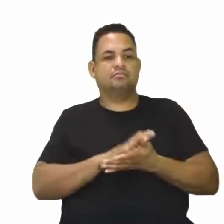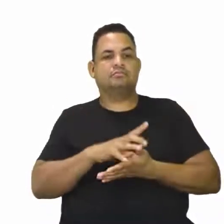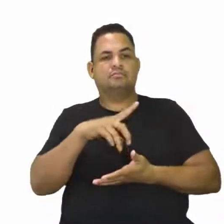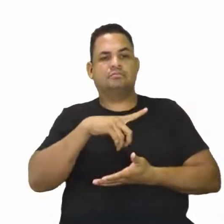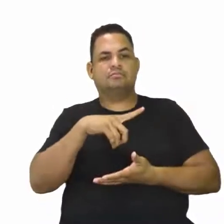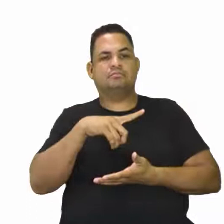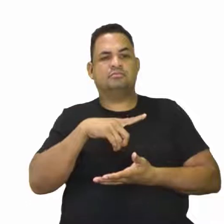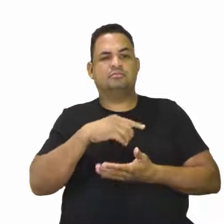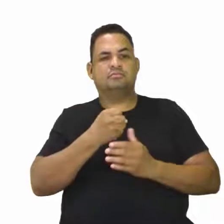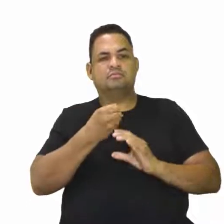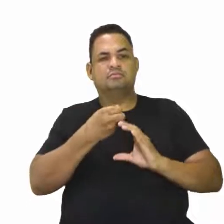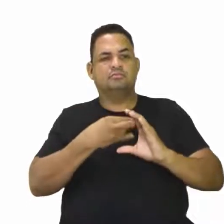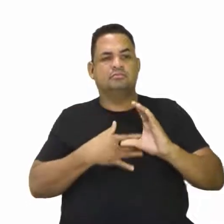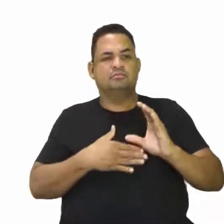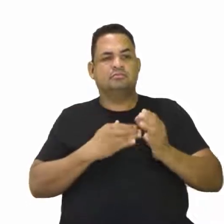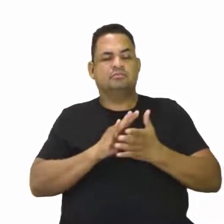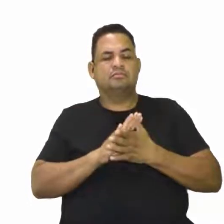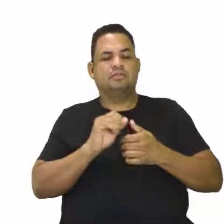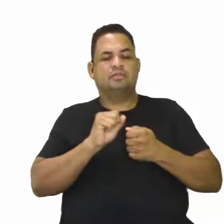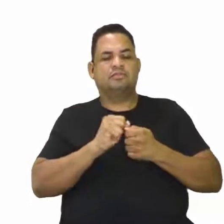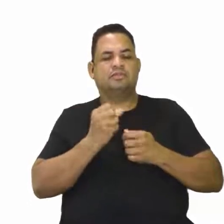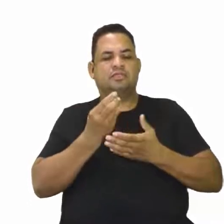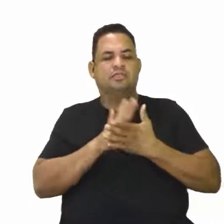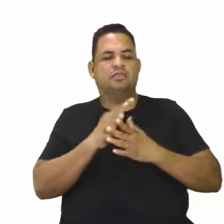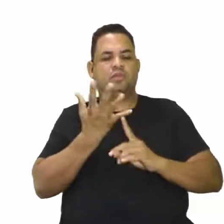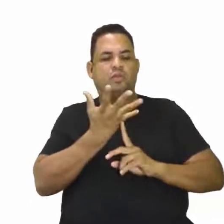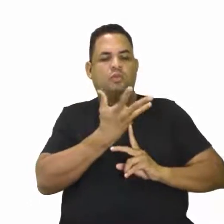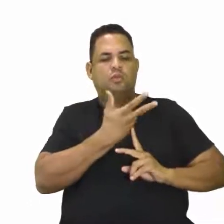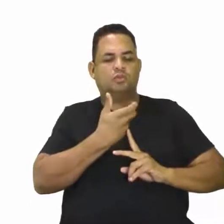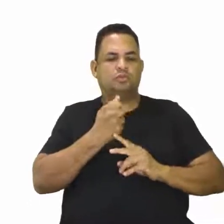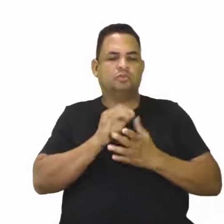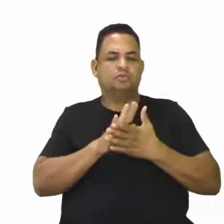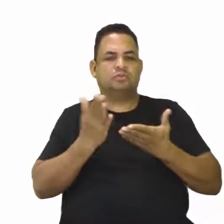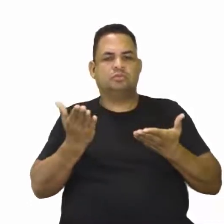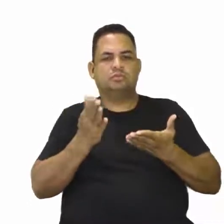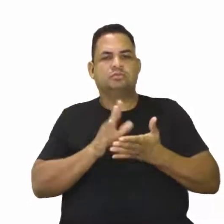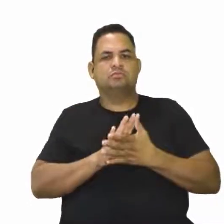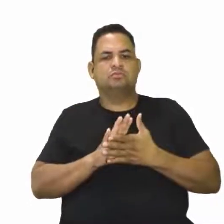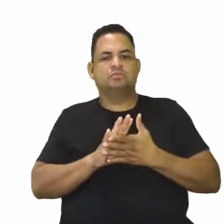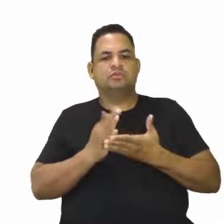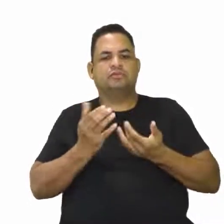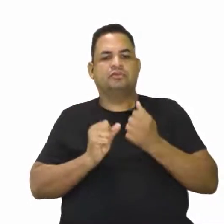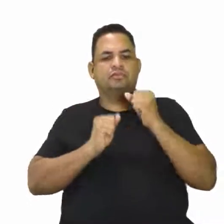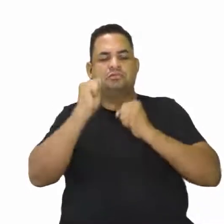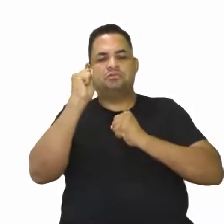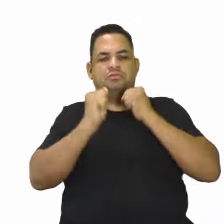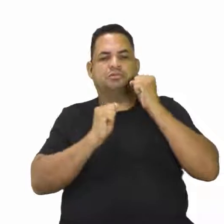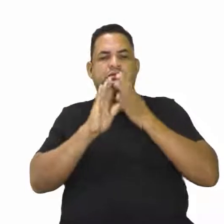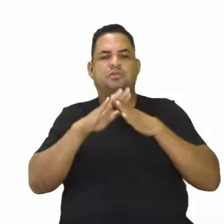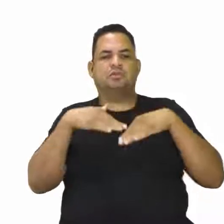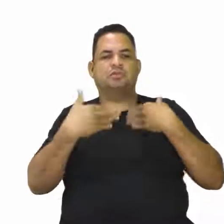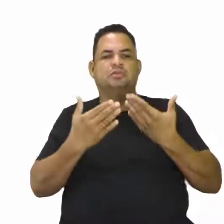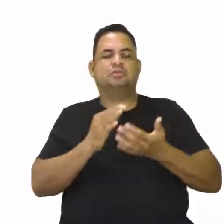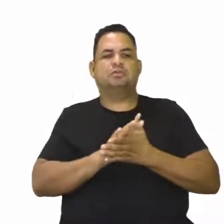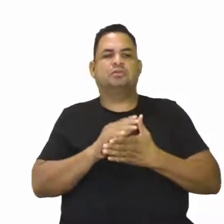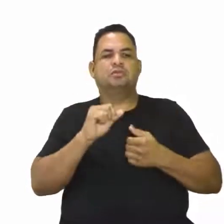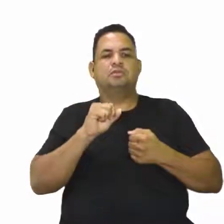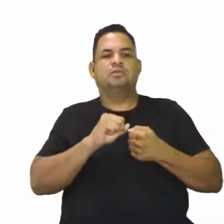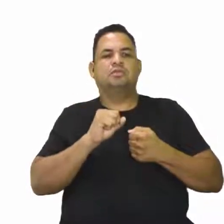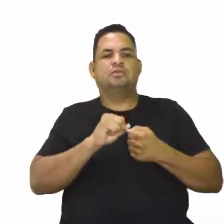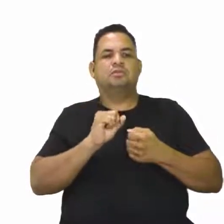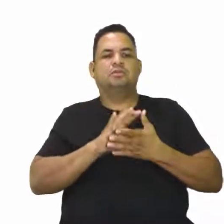tinha uma característica quando era feita artesanalmente e outra industrializada. Quando eles eram